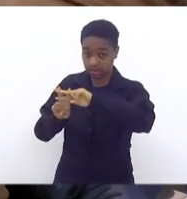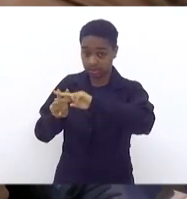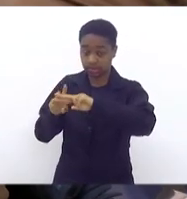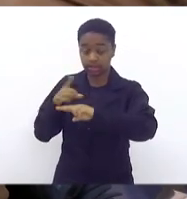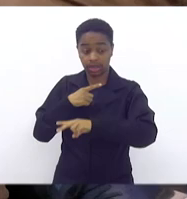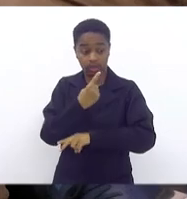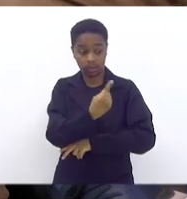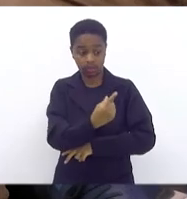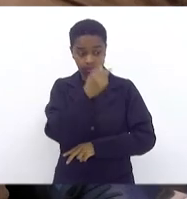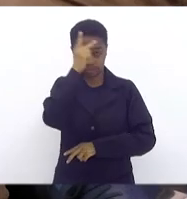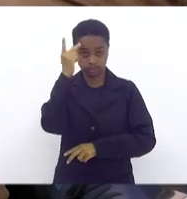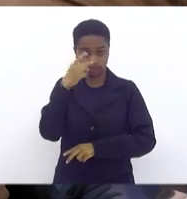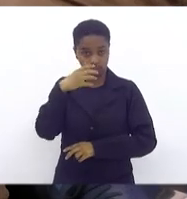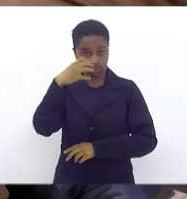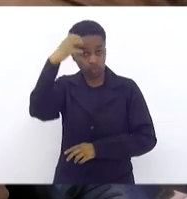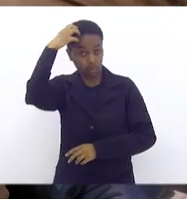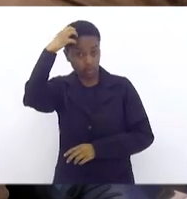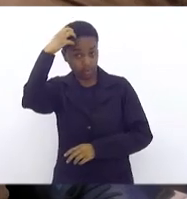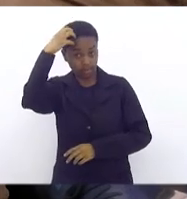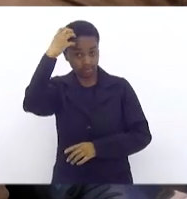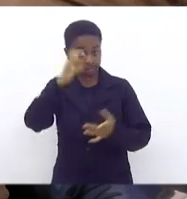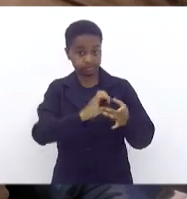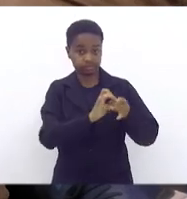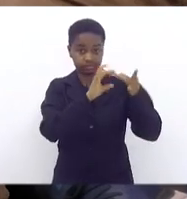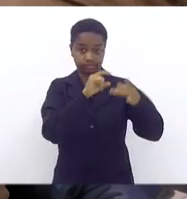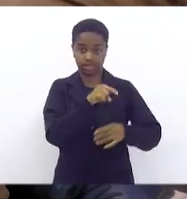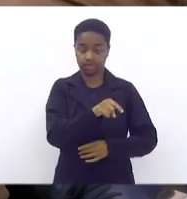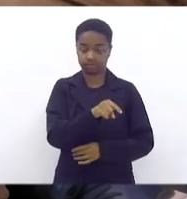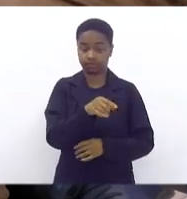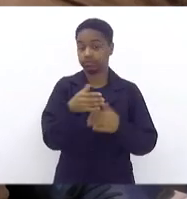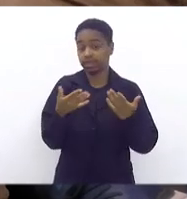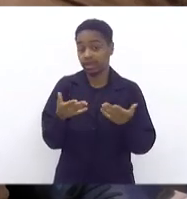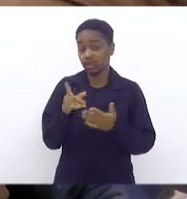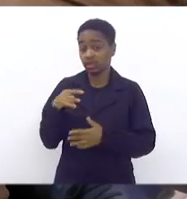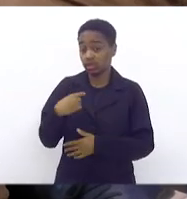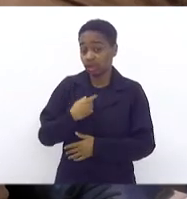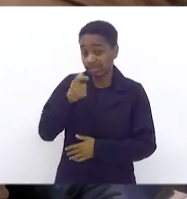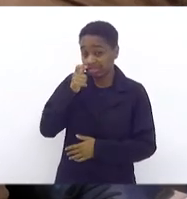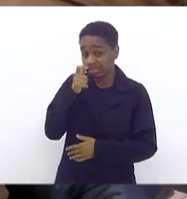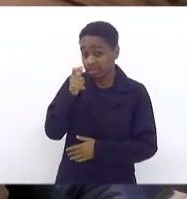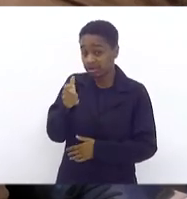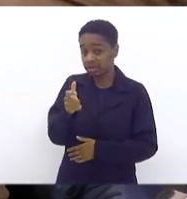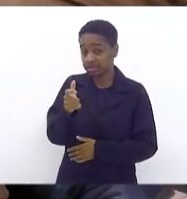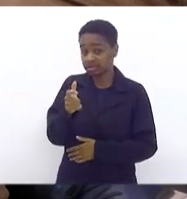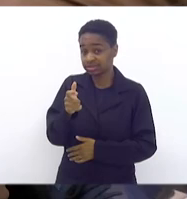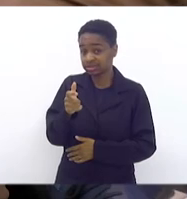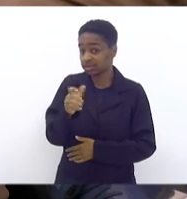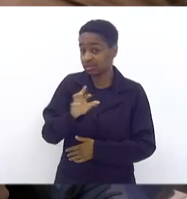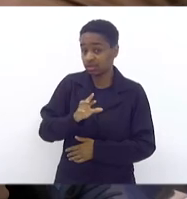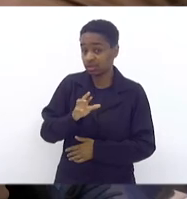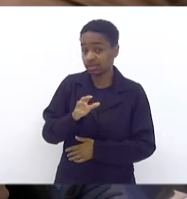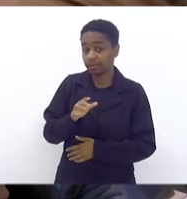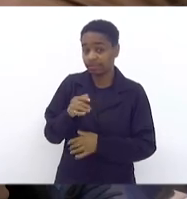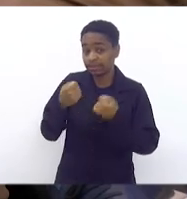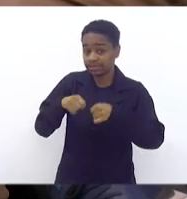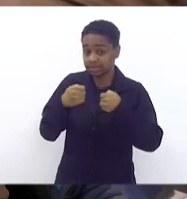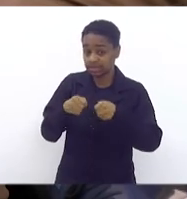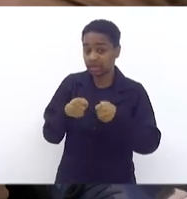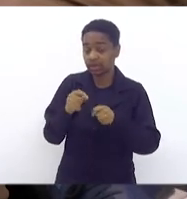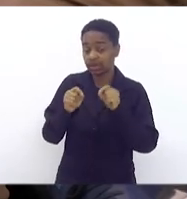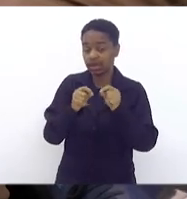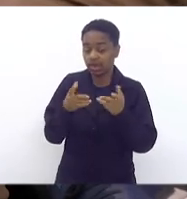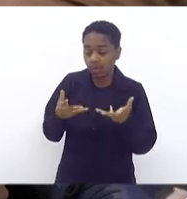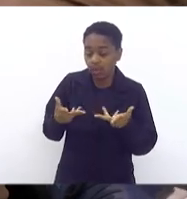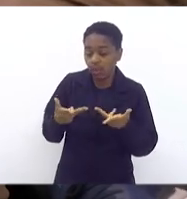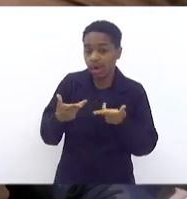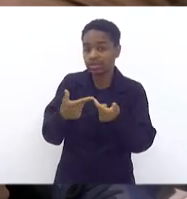solto Então não é interesse de ninguém que a investigação criminal não tem a qualidade investigativa não